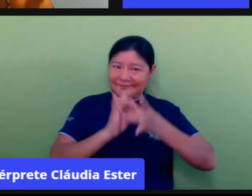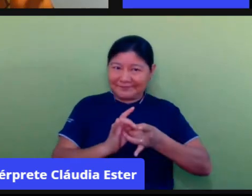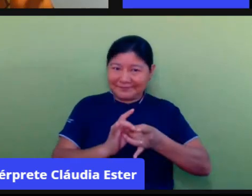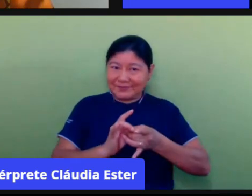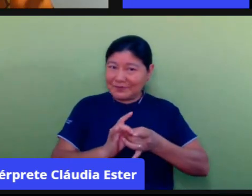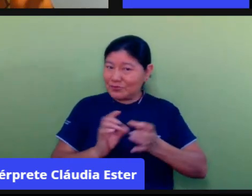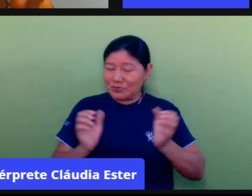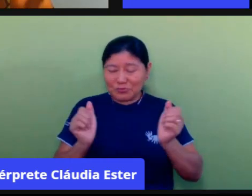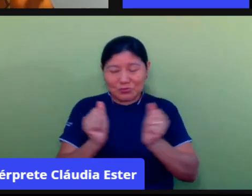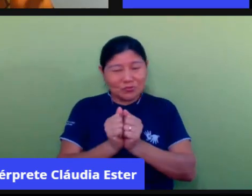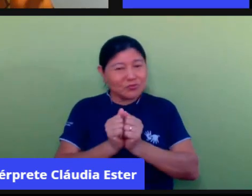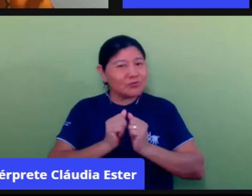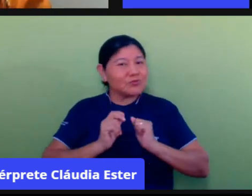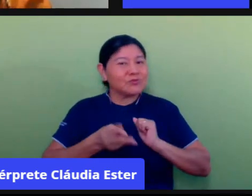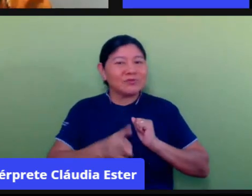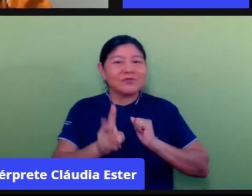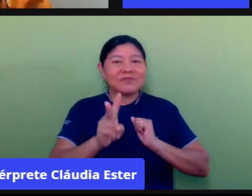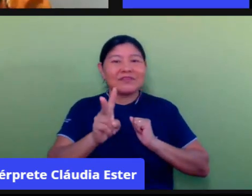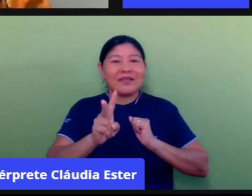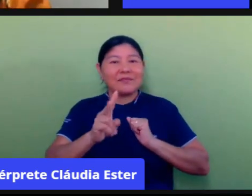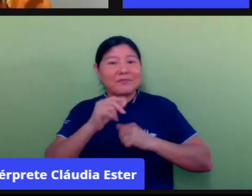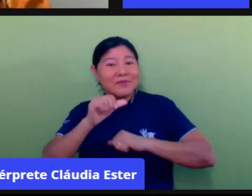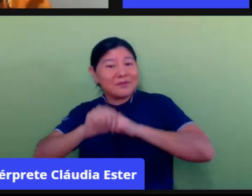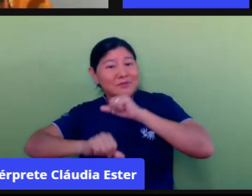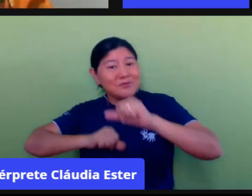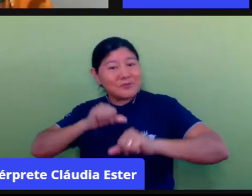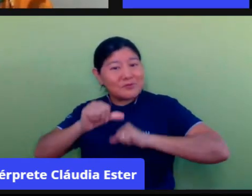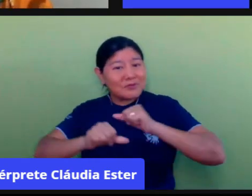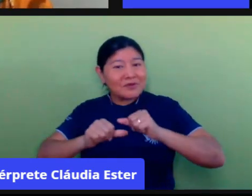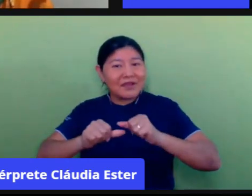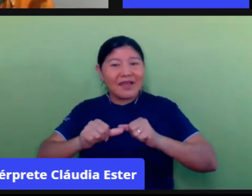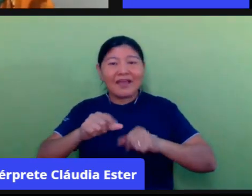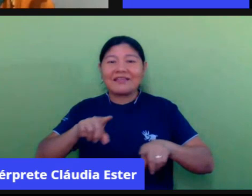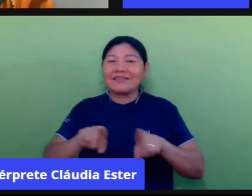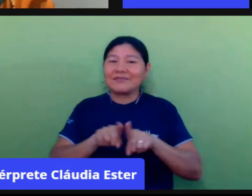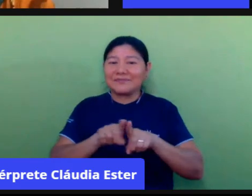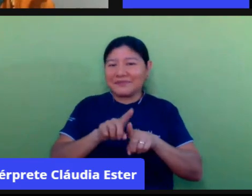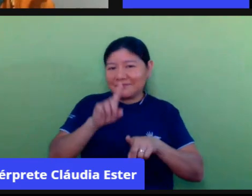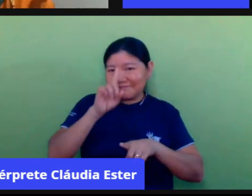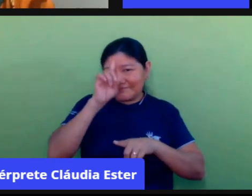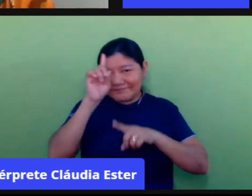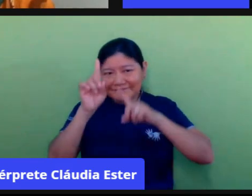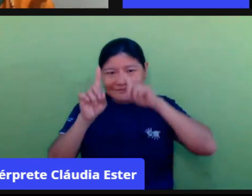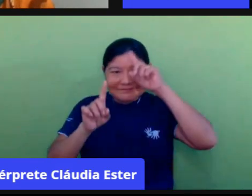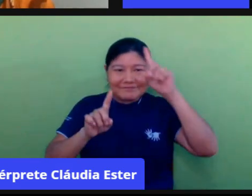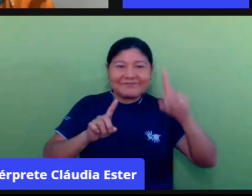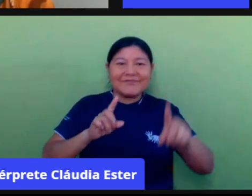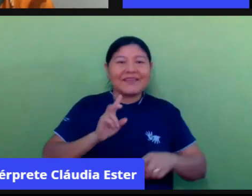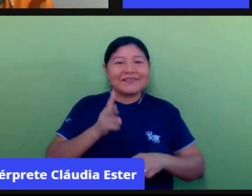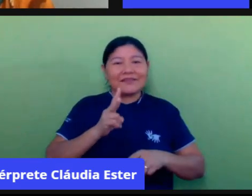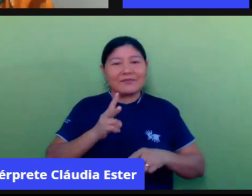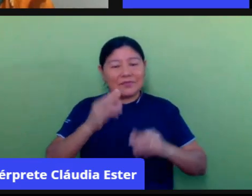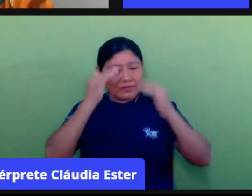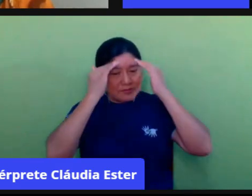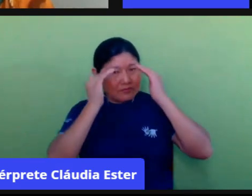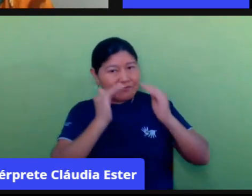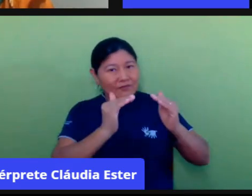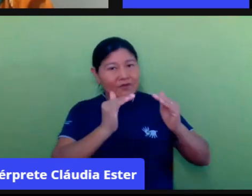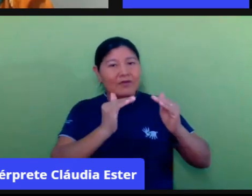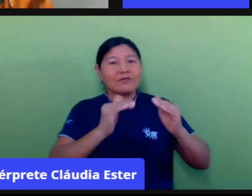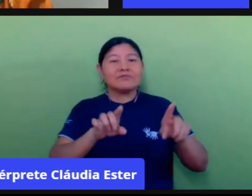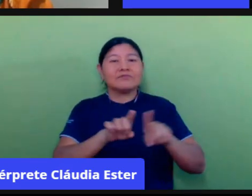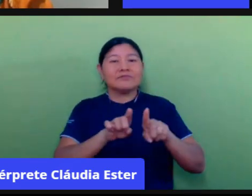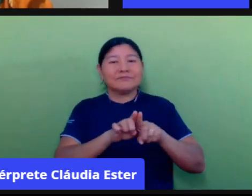Somar reflexões para caminhar e pensar sempre na criança. Né? Nossa prioridade é sempre a criança. Muito obrigada